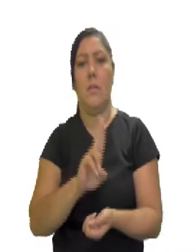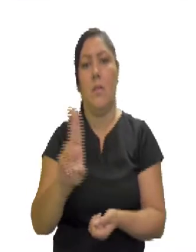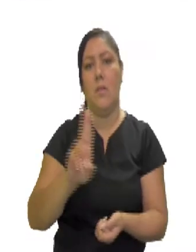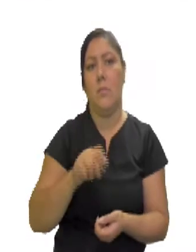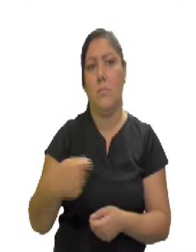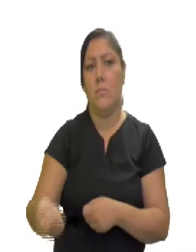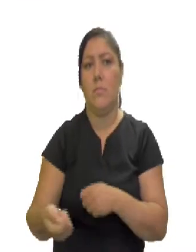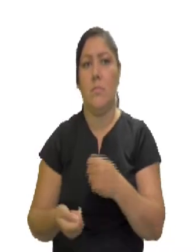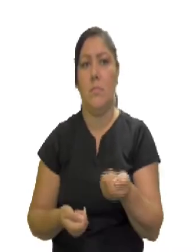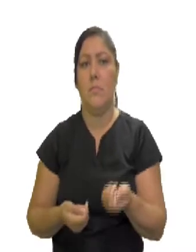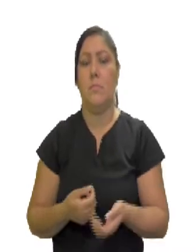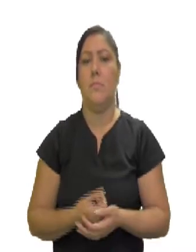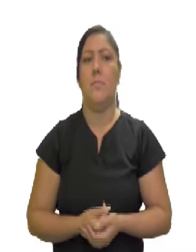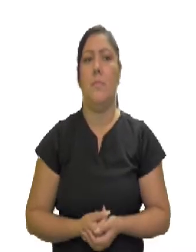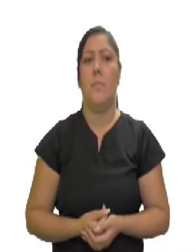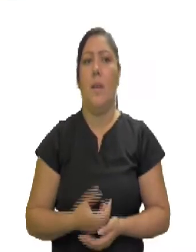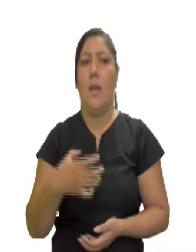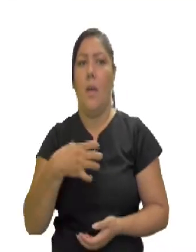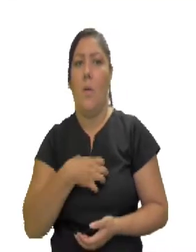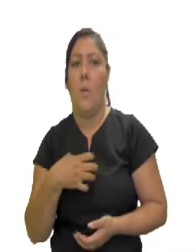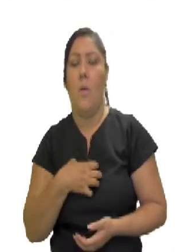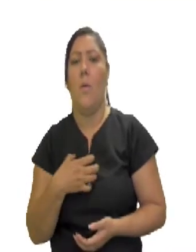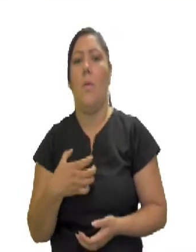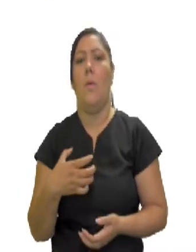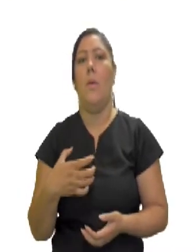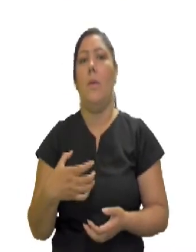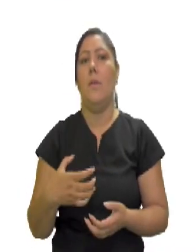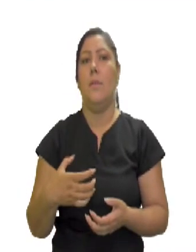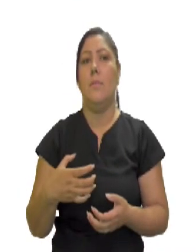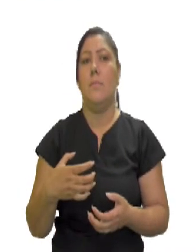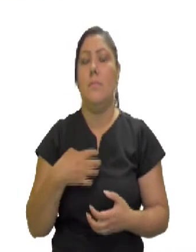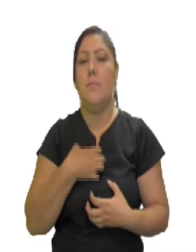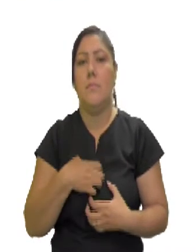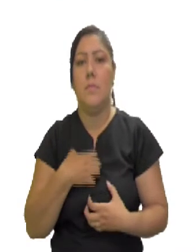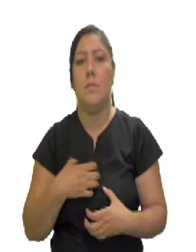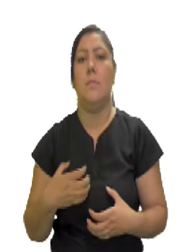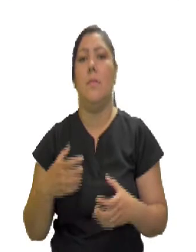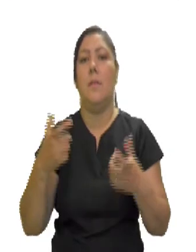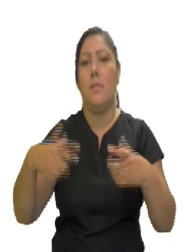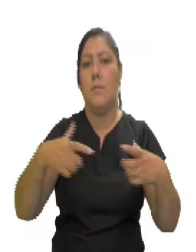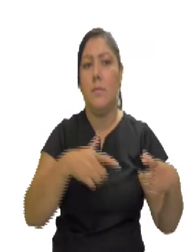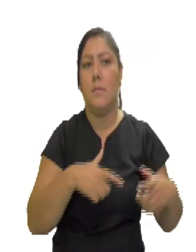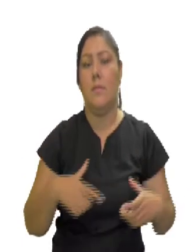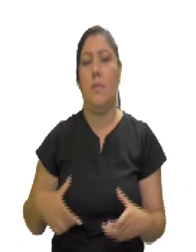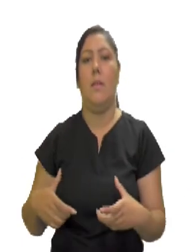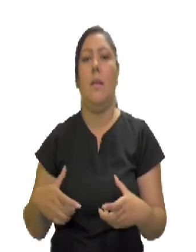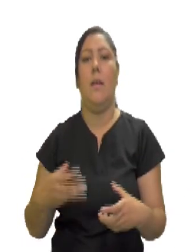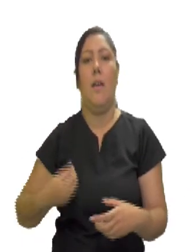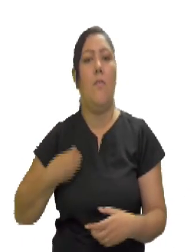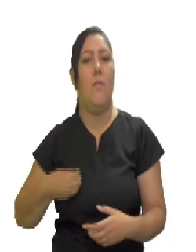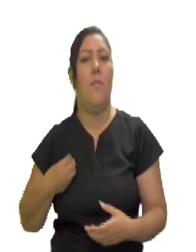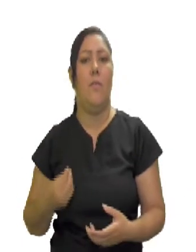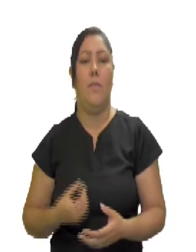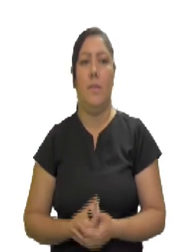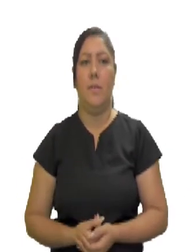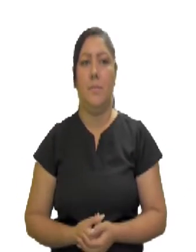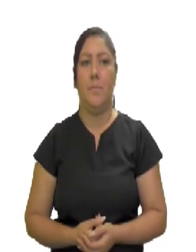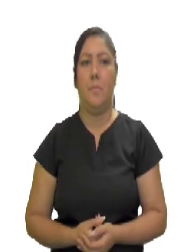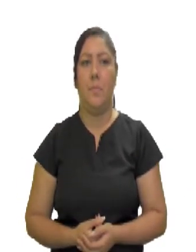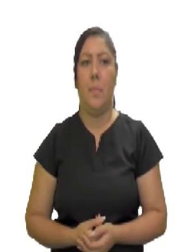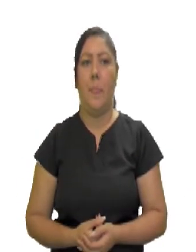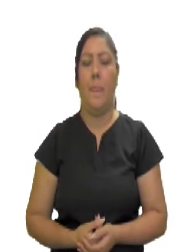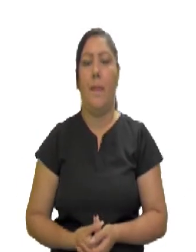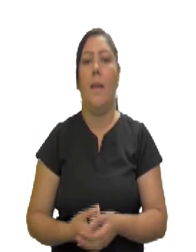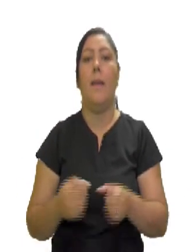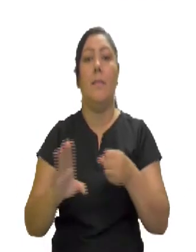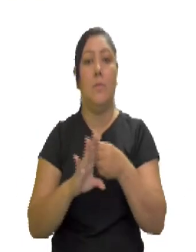vimos, substantivo comum é aquele que dá nome a todos os seres da mesma espécie. Substantivo